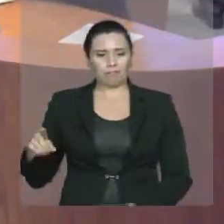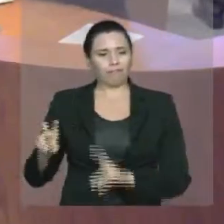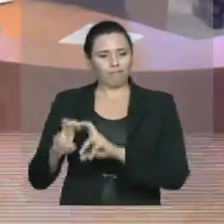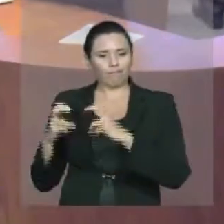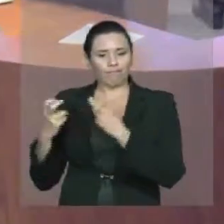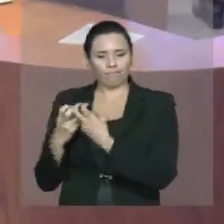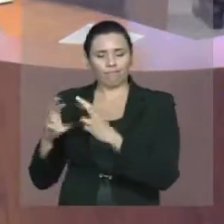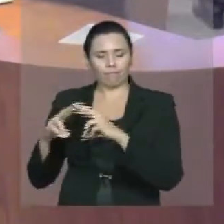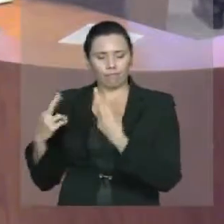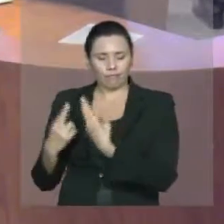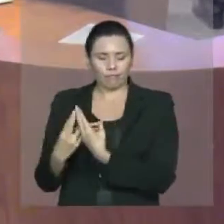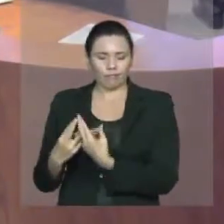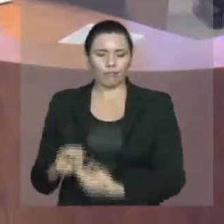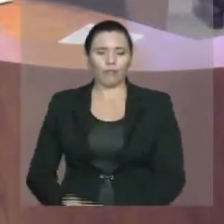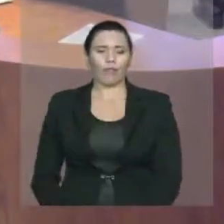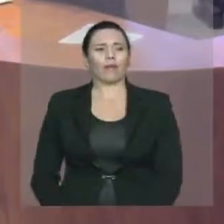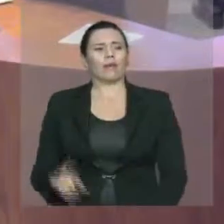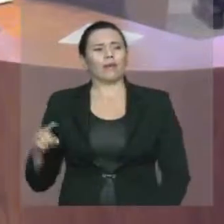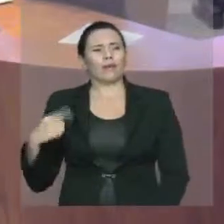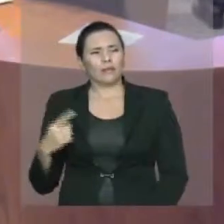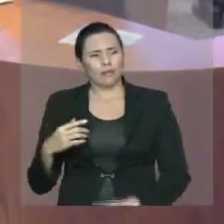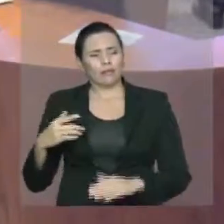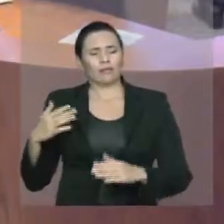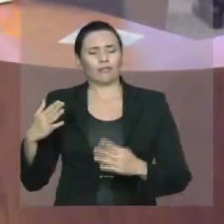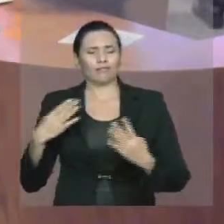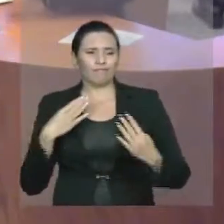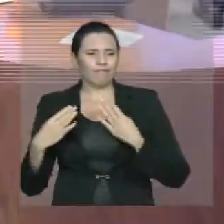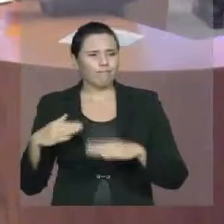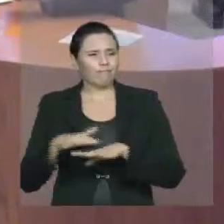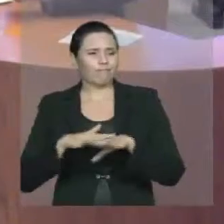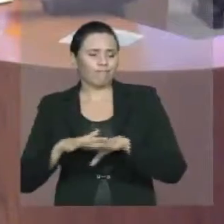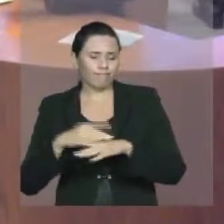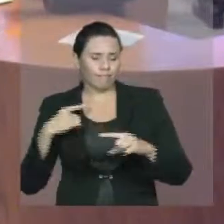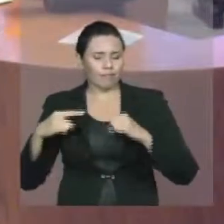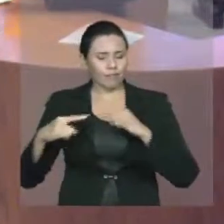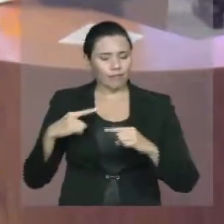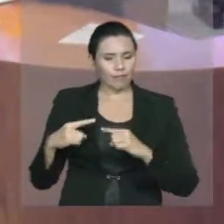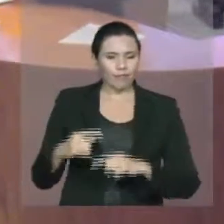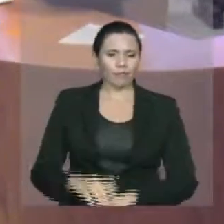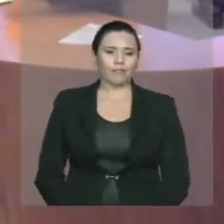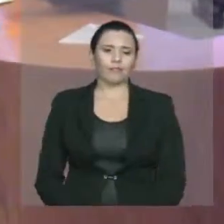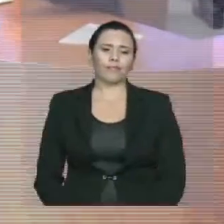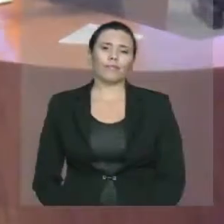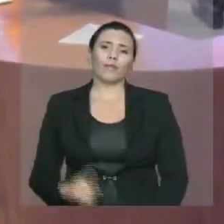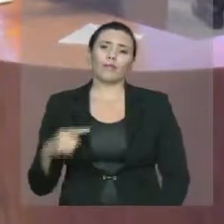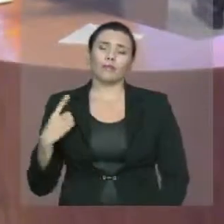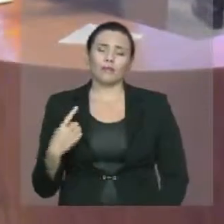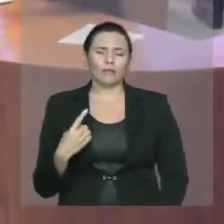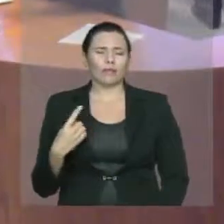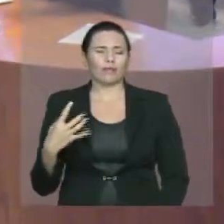aí apontando para a necessidade de uma indicação e de um requerimento,